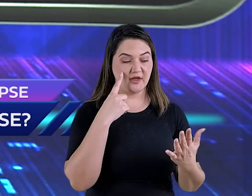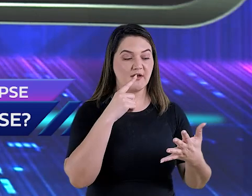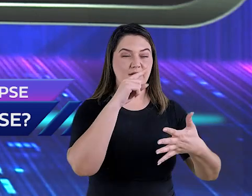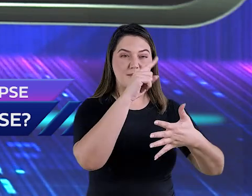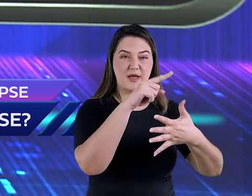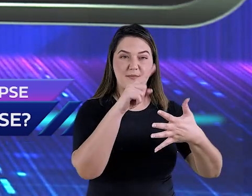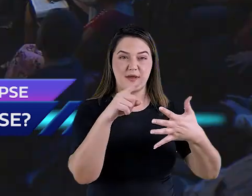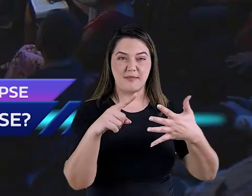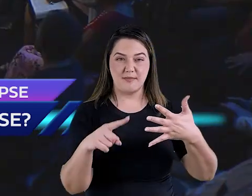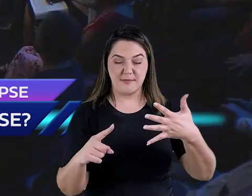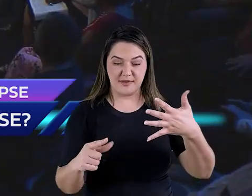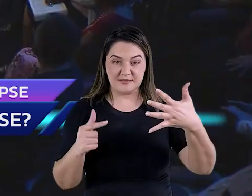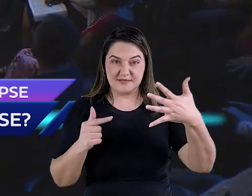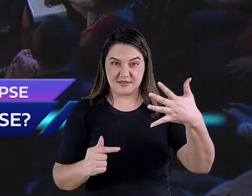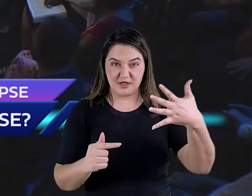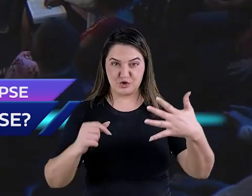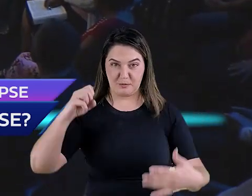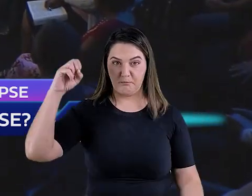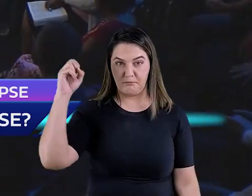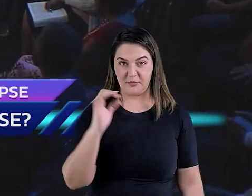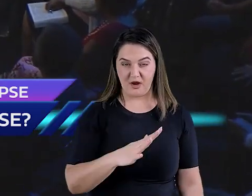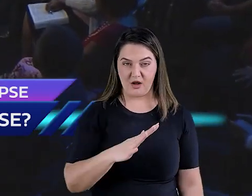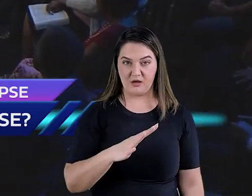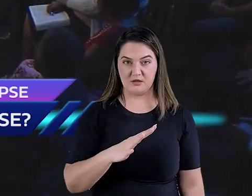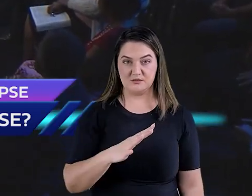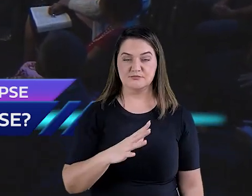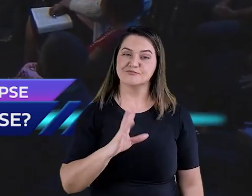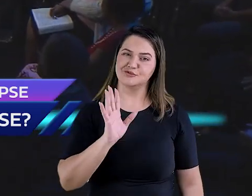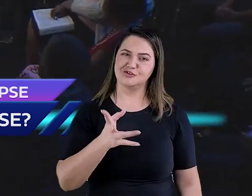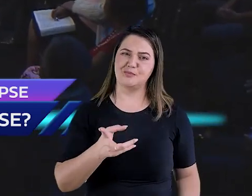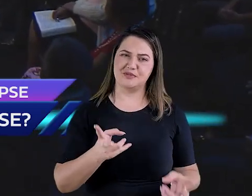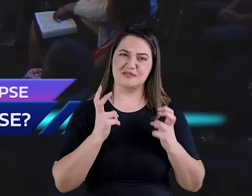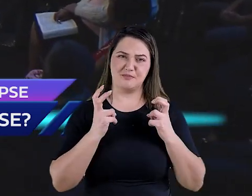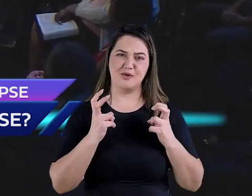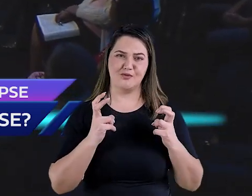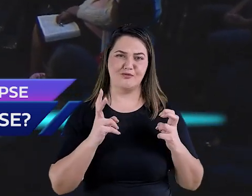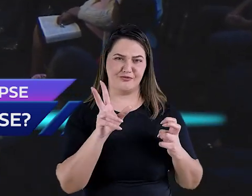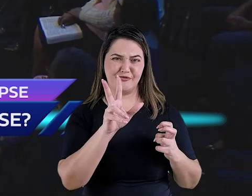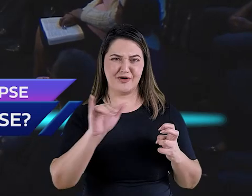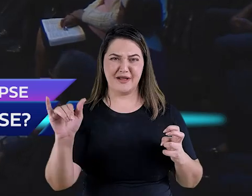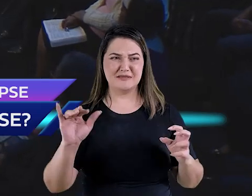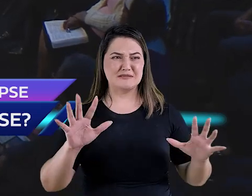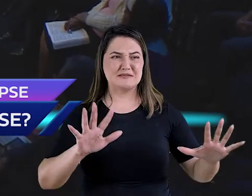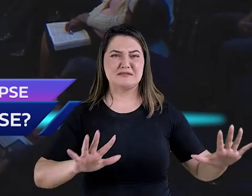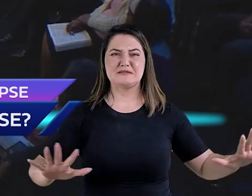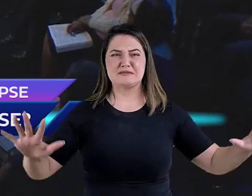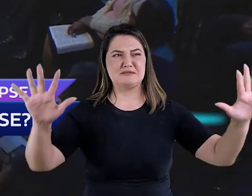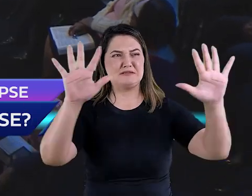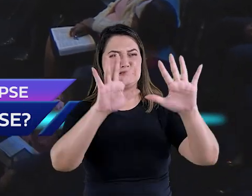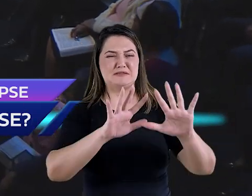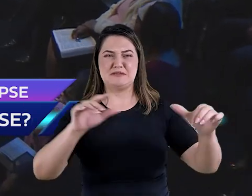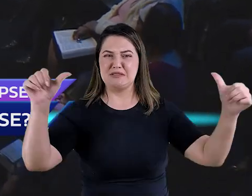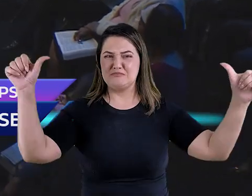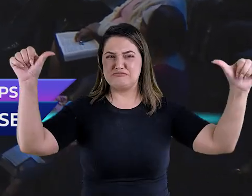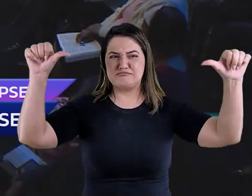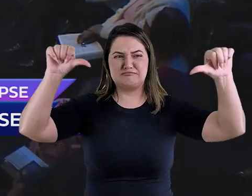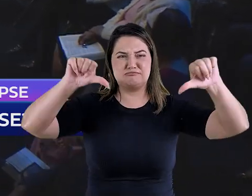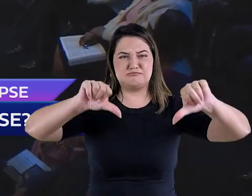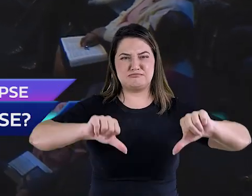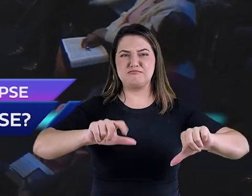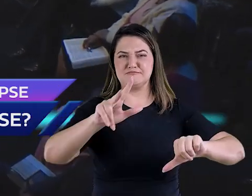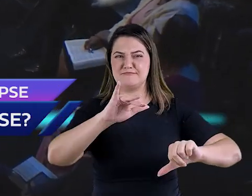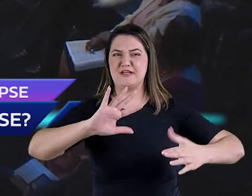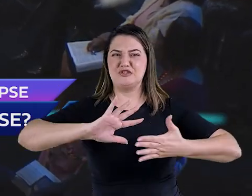olharmos para todas essas pragas, e a gente já viu que é um cenário catastrófico, que é um cenário